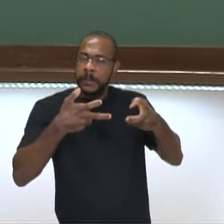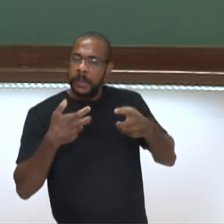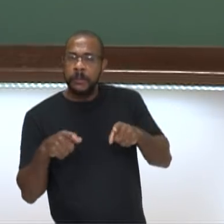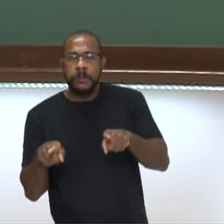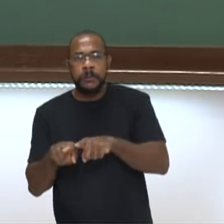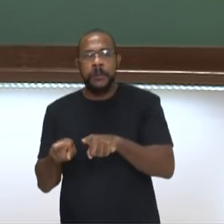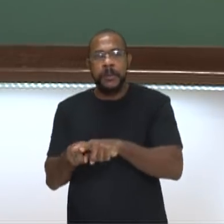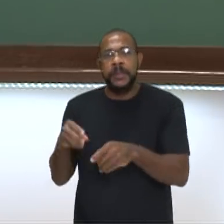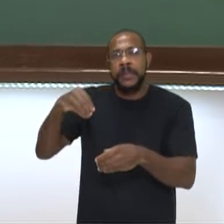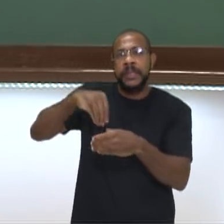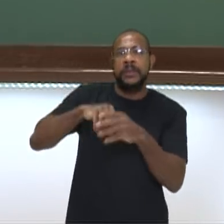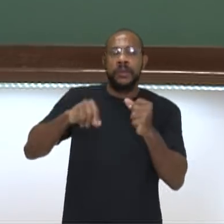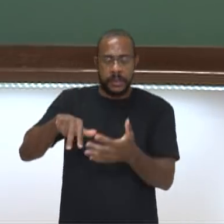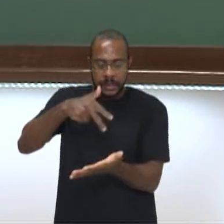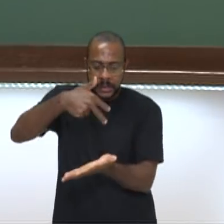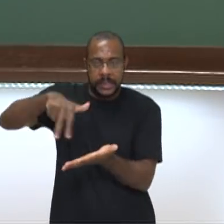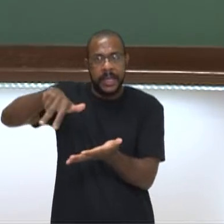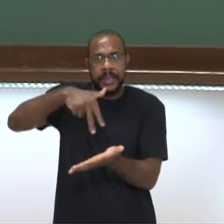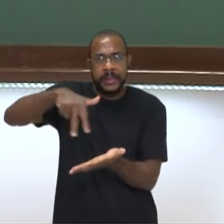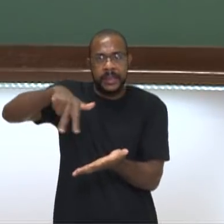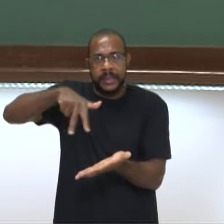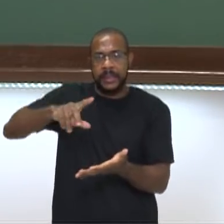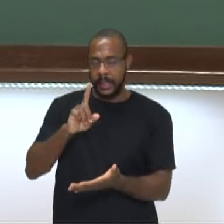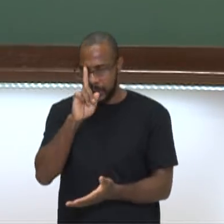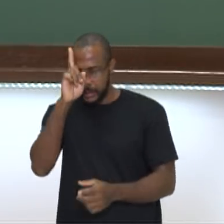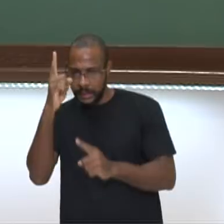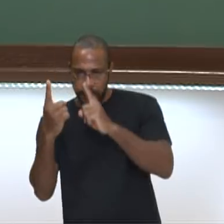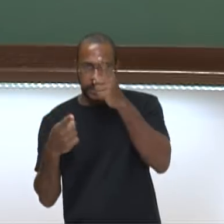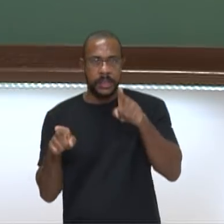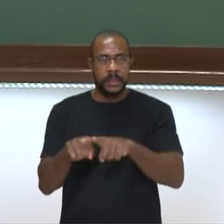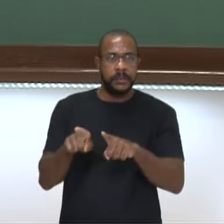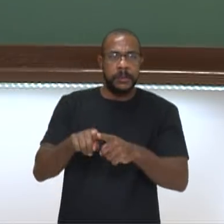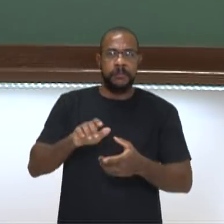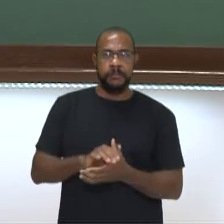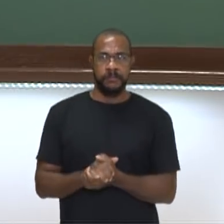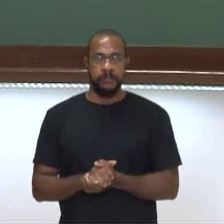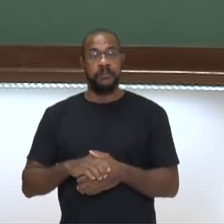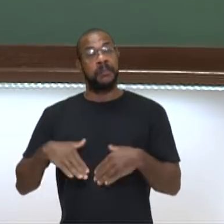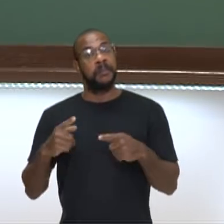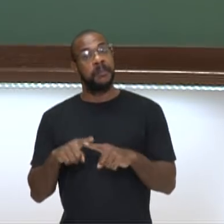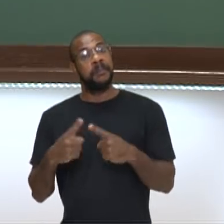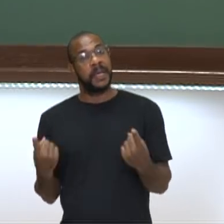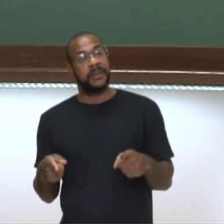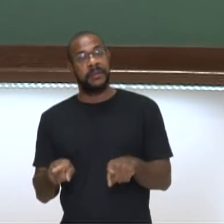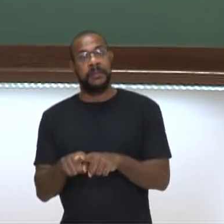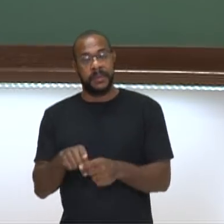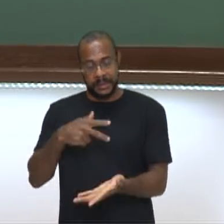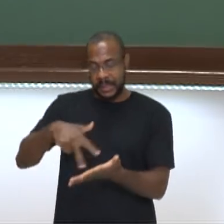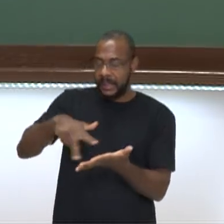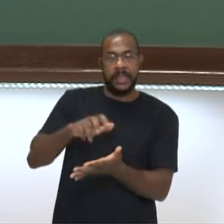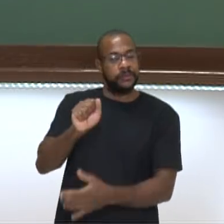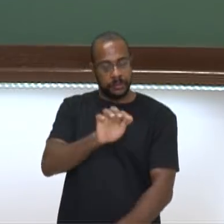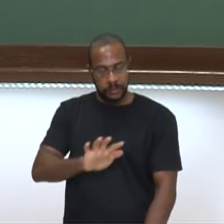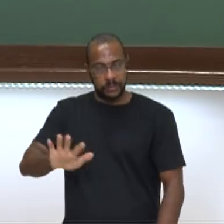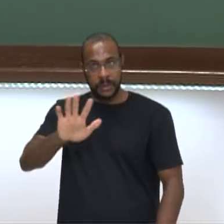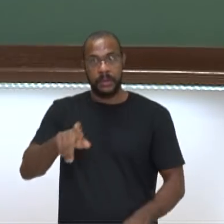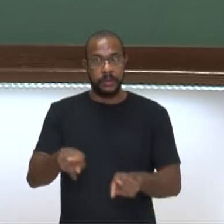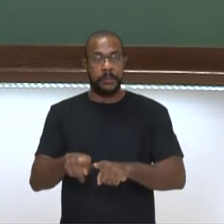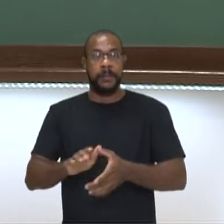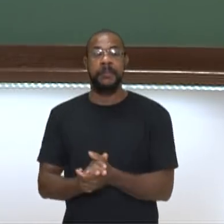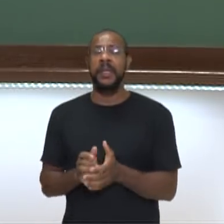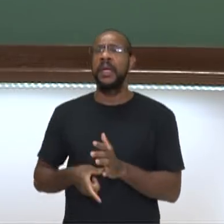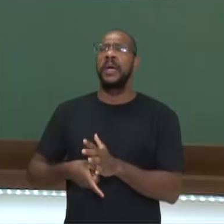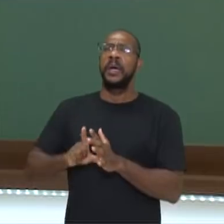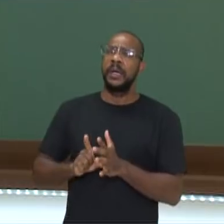notamos dentro das danças criativas. Não somente dentro das danças criativas, mas das danças em geral. Mas